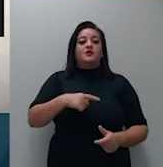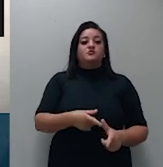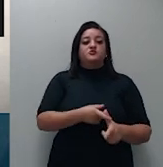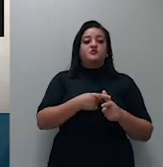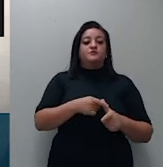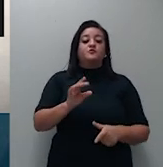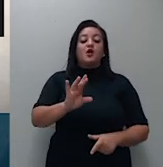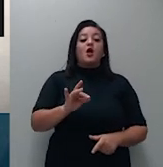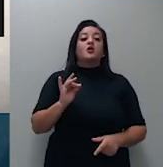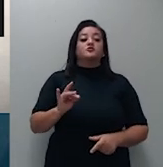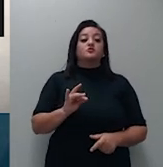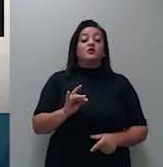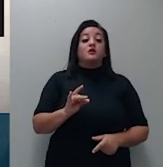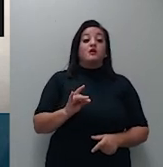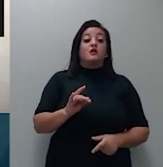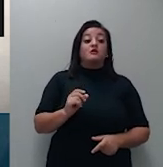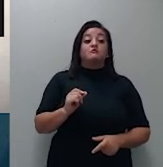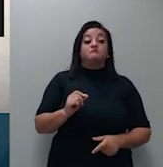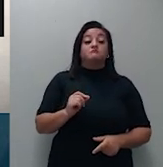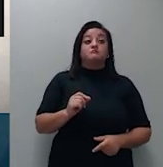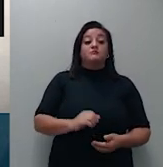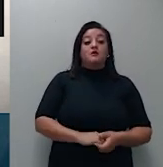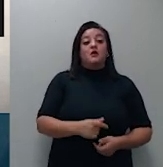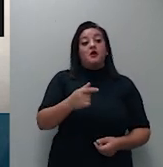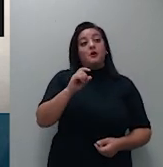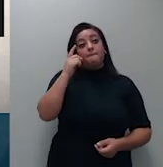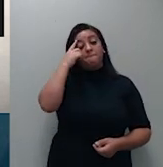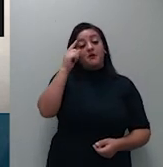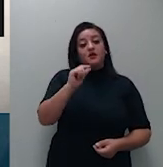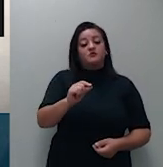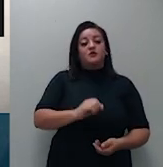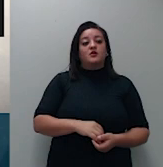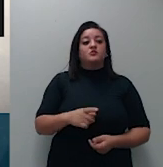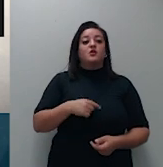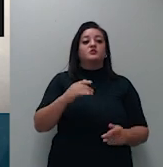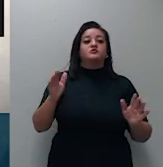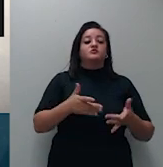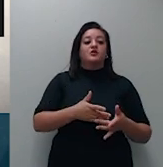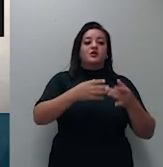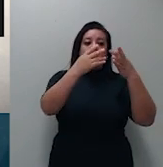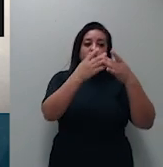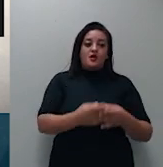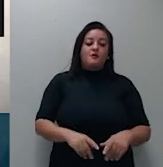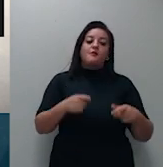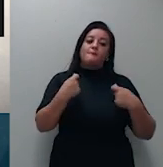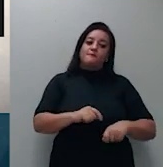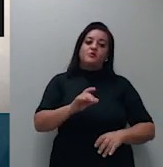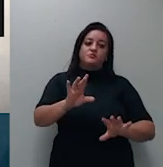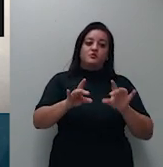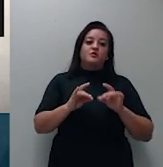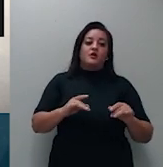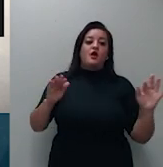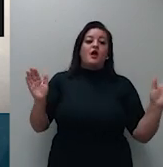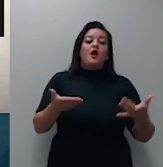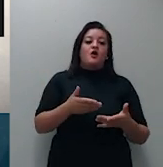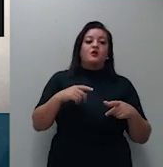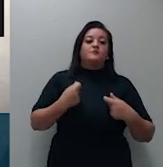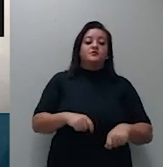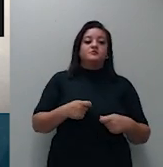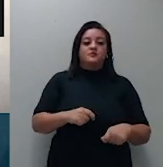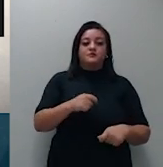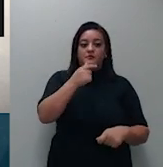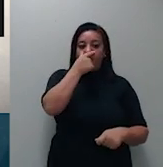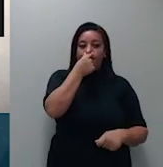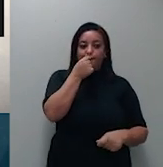o credor escolher o cara eu penso que nós já definimos que ele pode estar agora